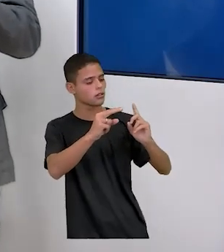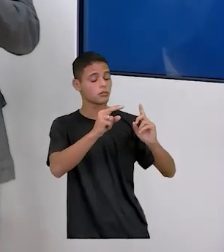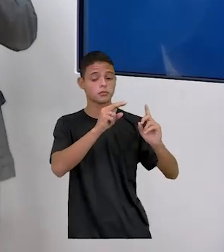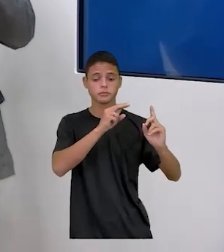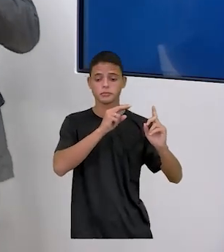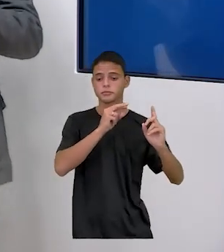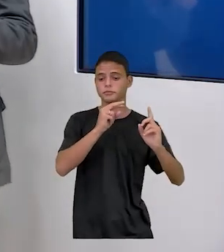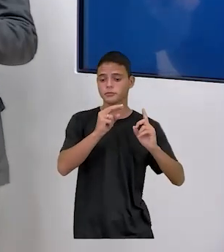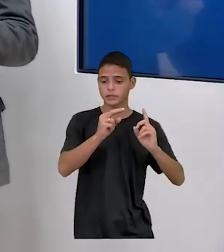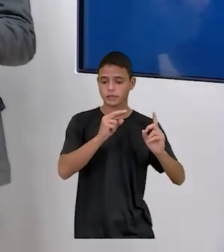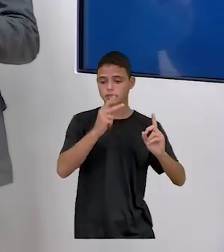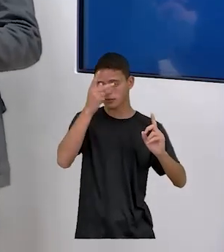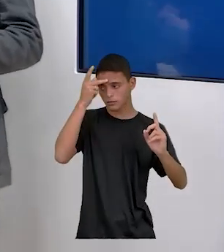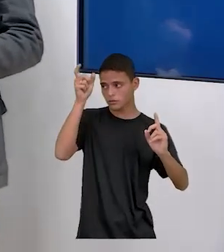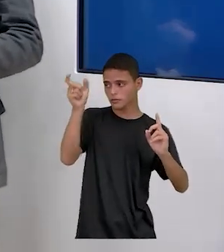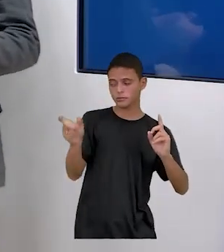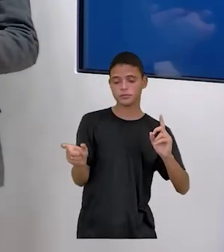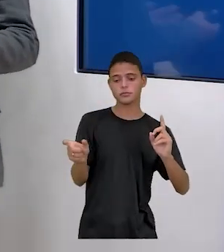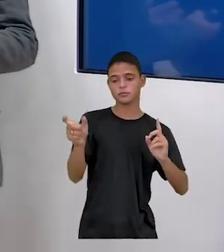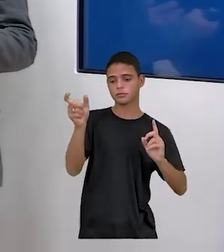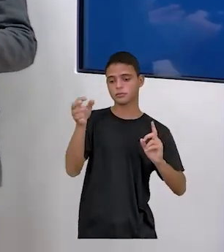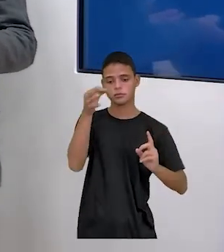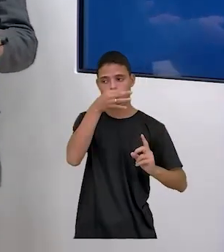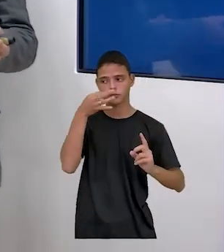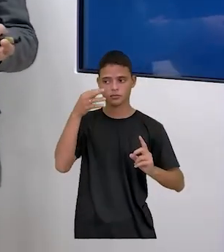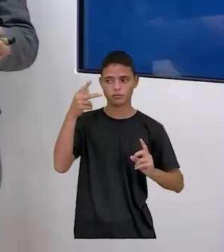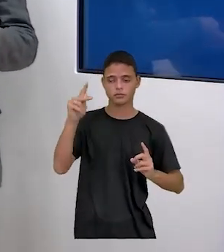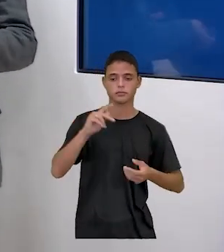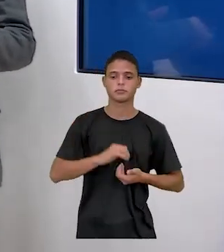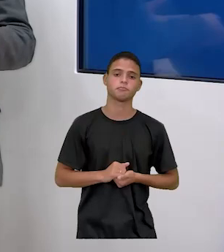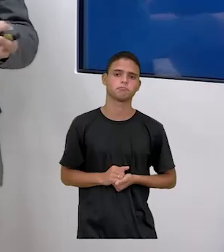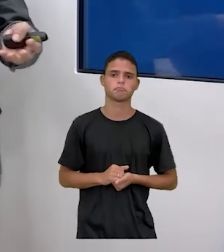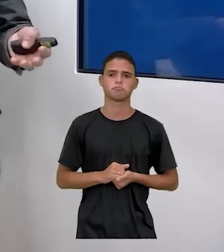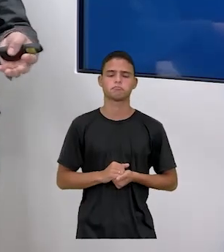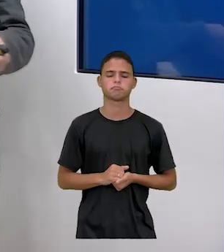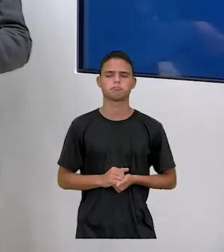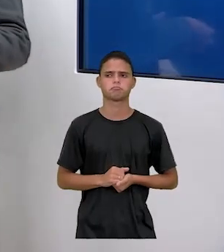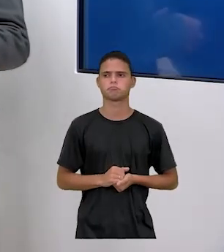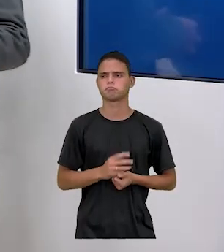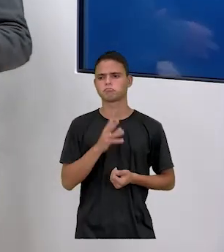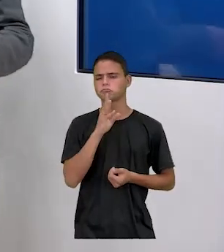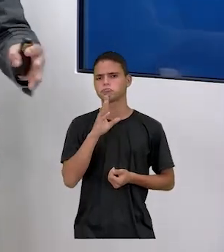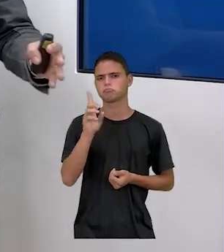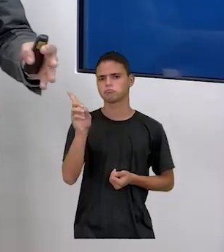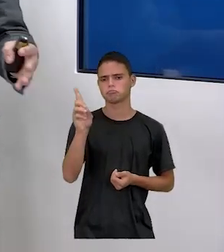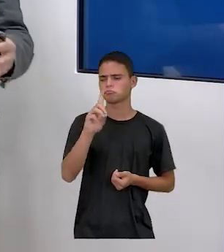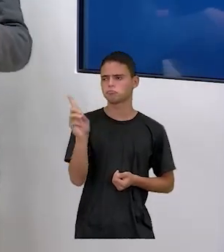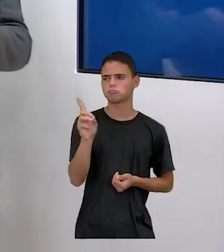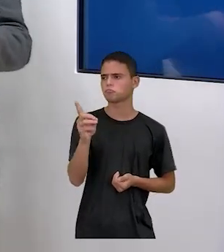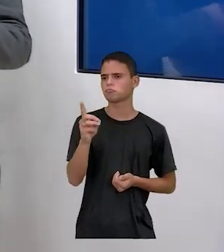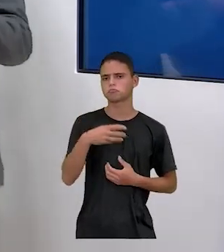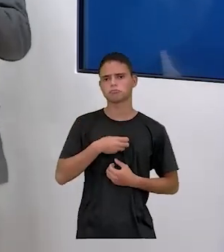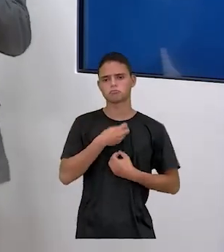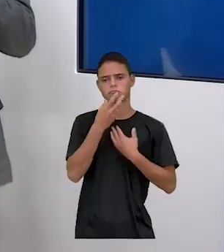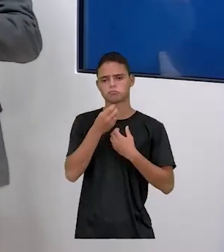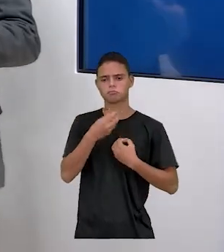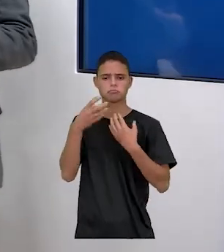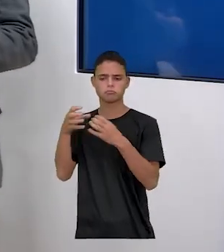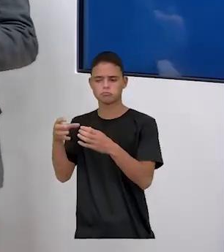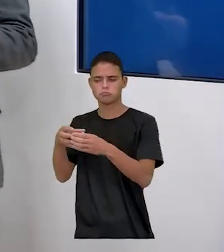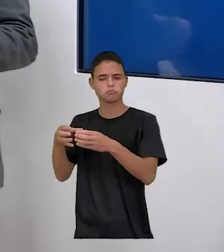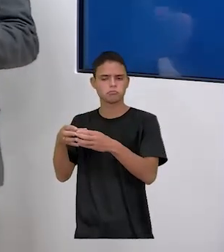primordial de uma pessoa, subjetivo. Eu não conheço poemas bons feitos coletivamente. Poemas bons vem